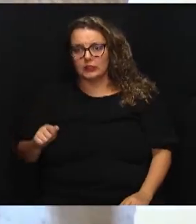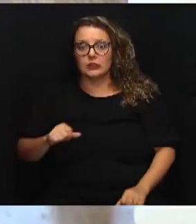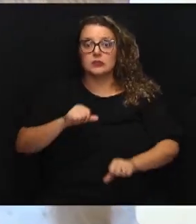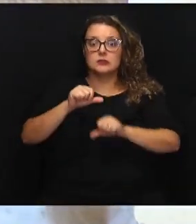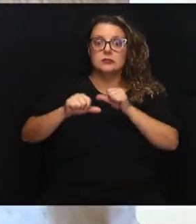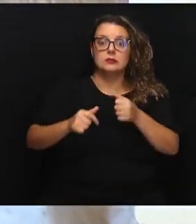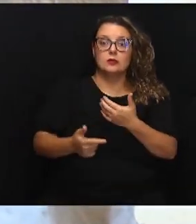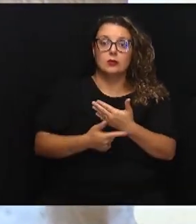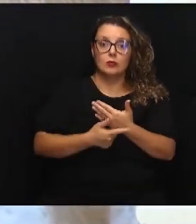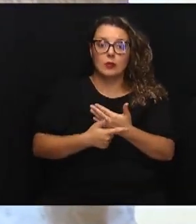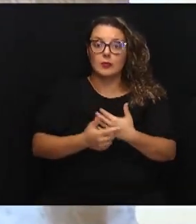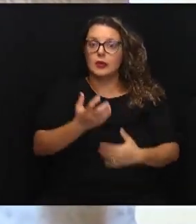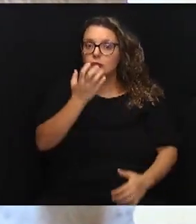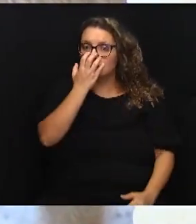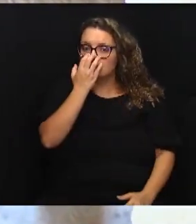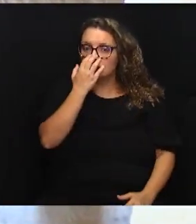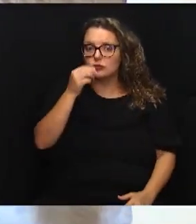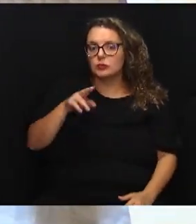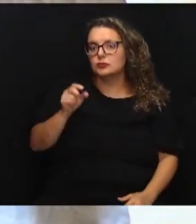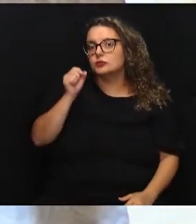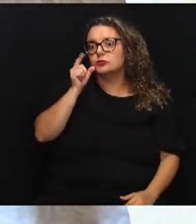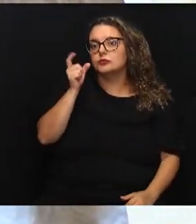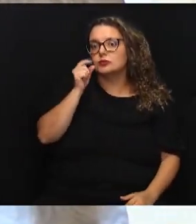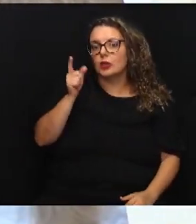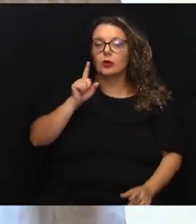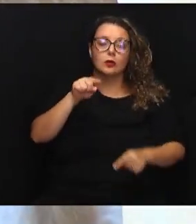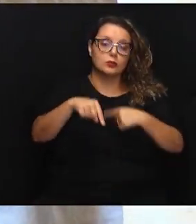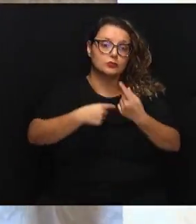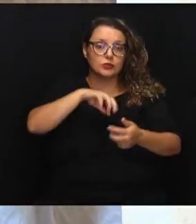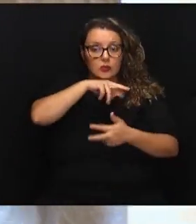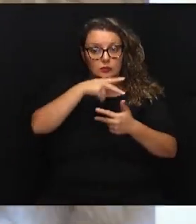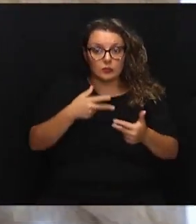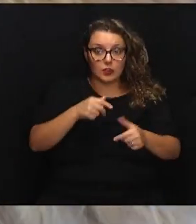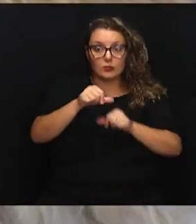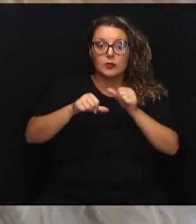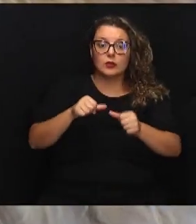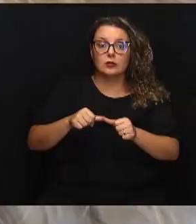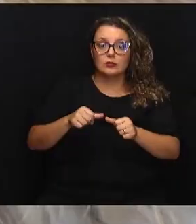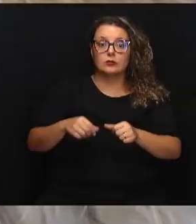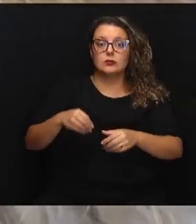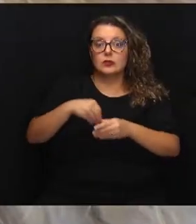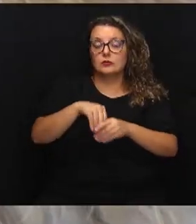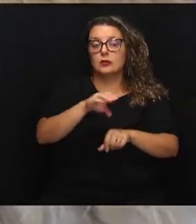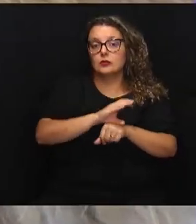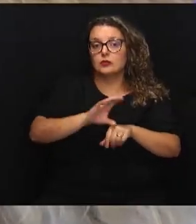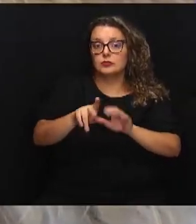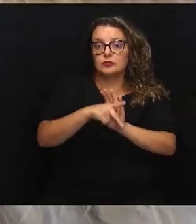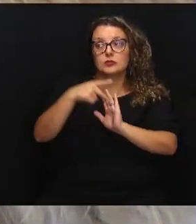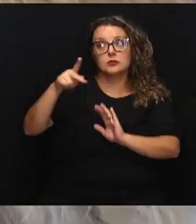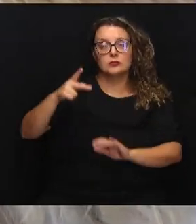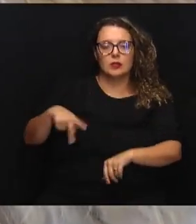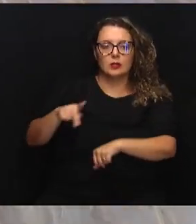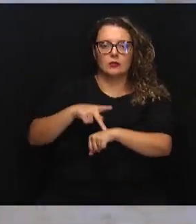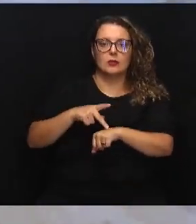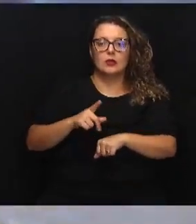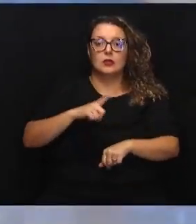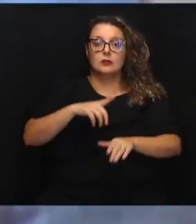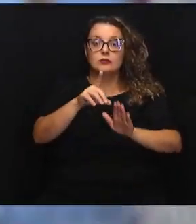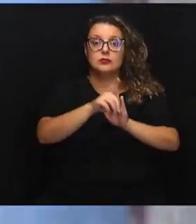papel do cachorro, ou do gato, ou de outros animais, na Constituição, como tendo direitos